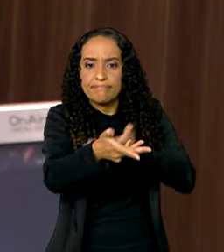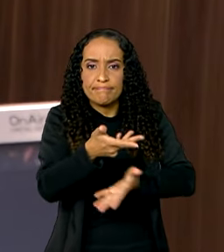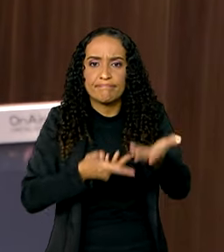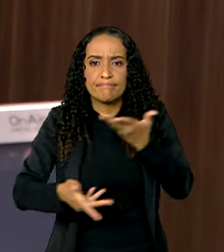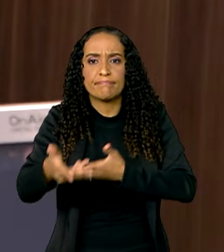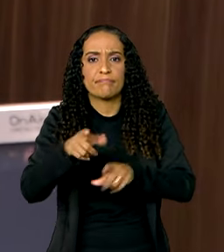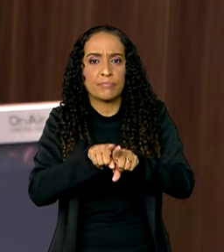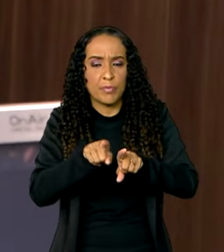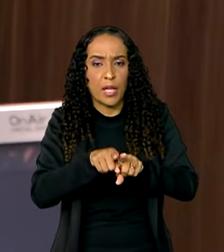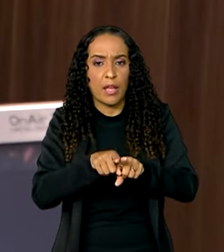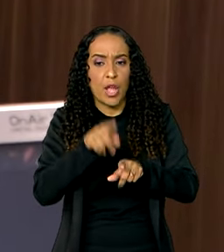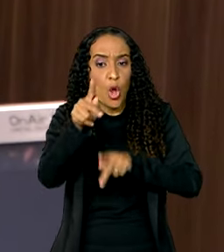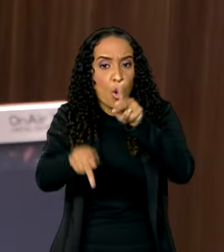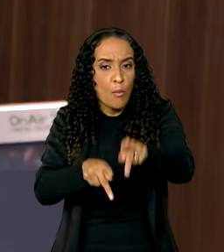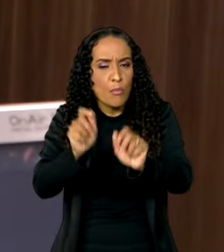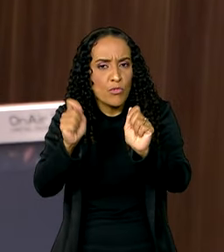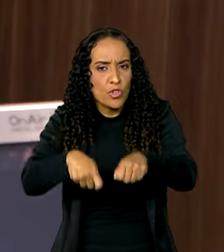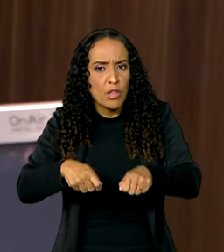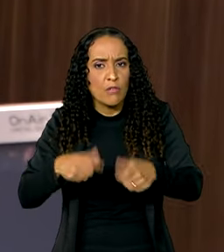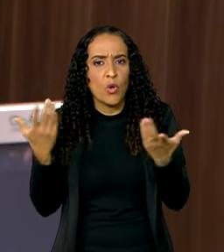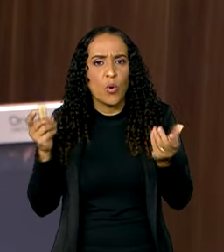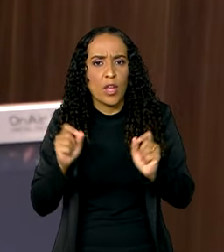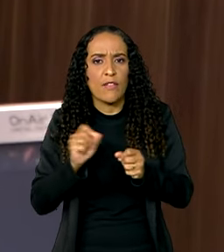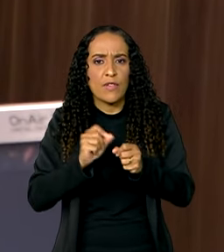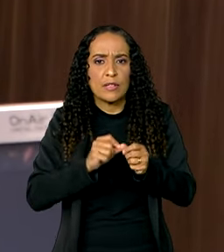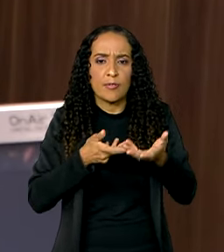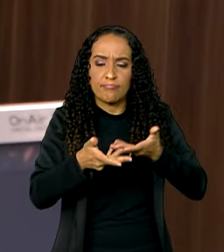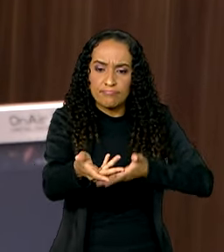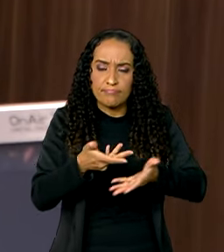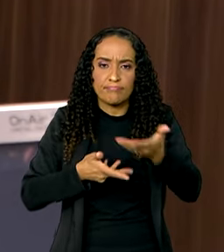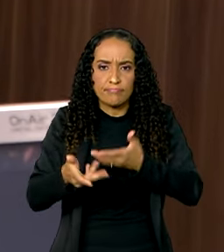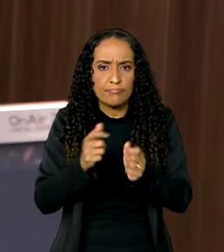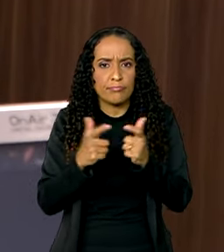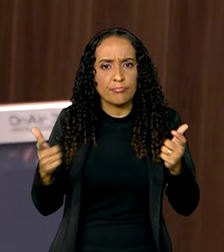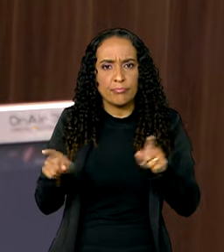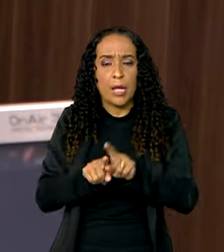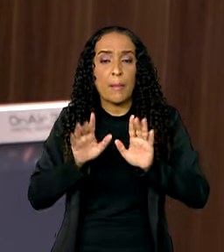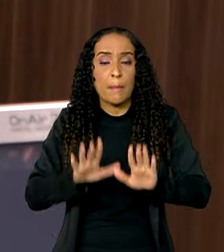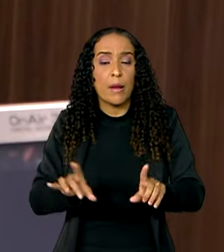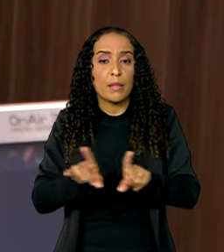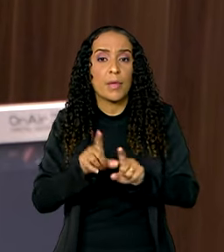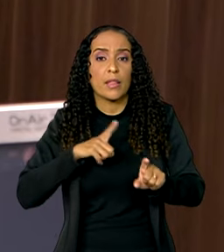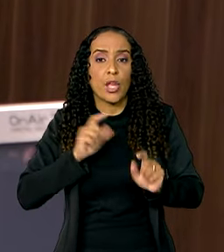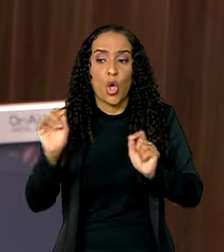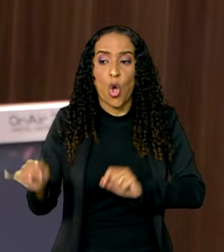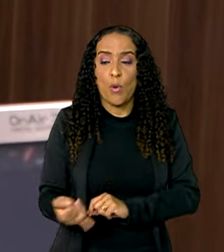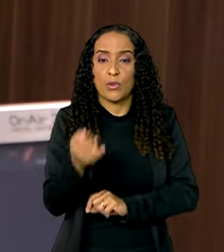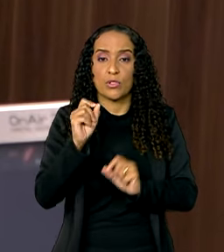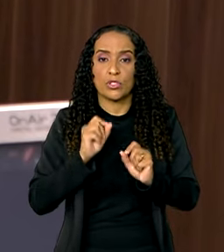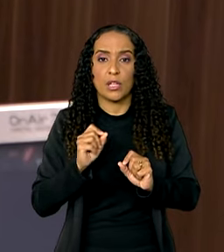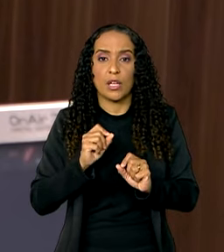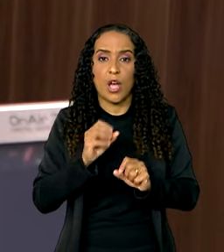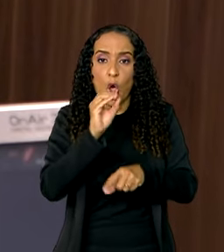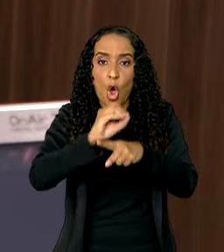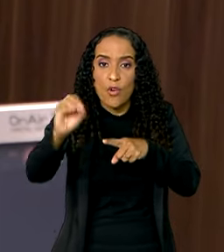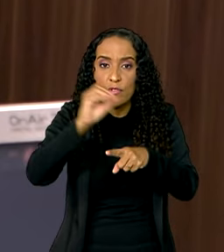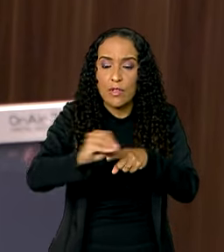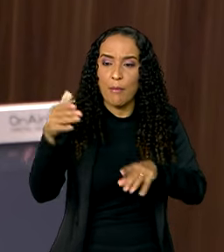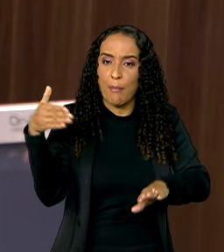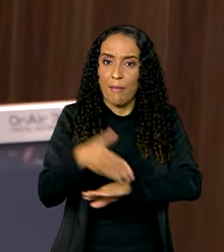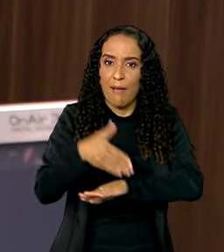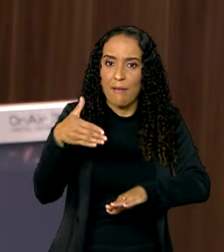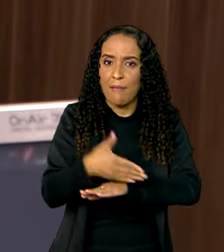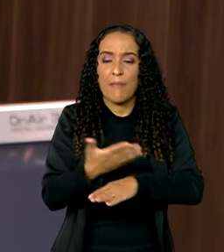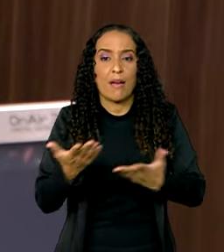né que o público tem a possibilidade de fazer uma interação muito grande ali mas também vai ter a oportunidade de ter oficinas participar de